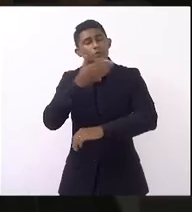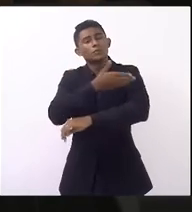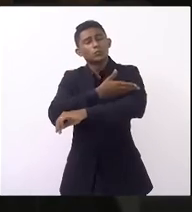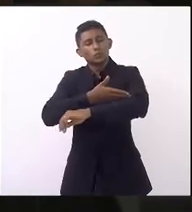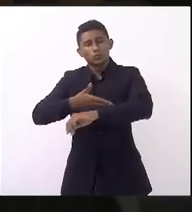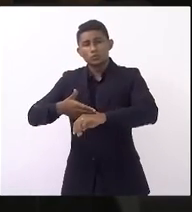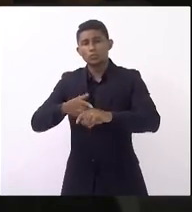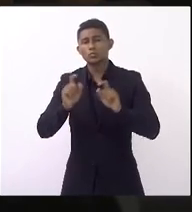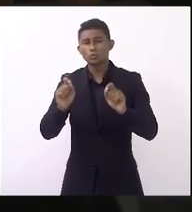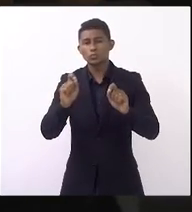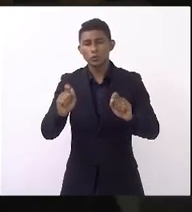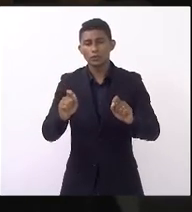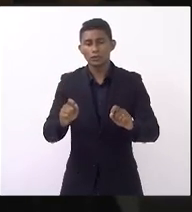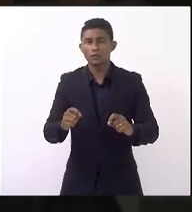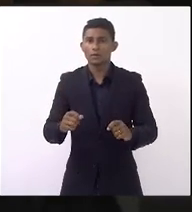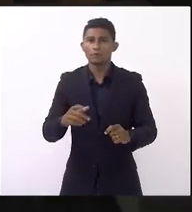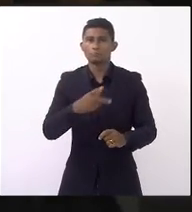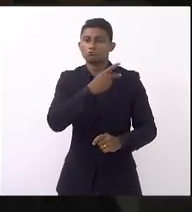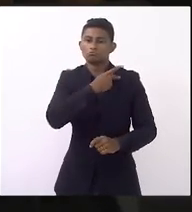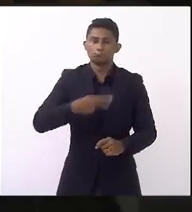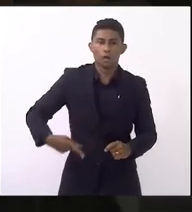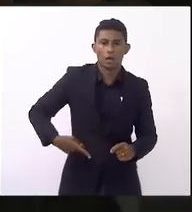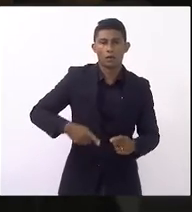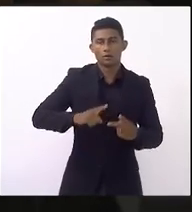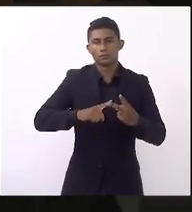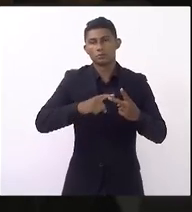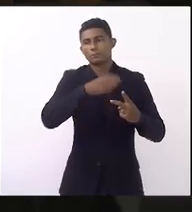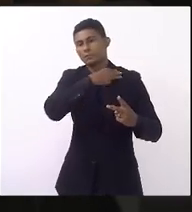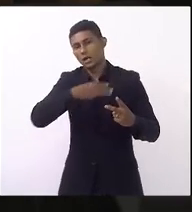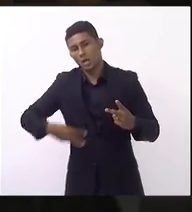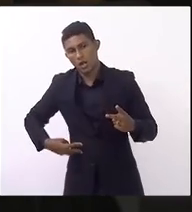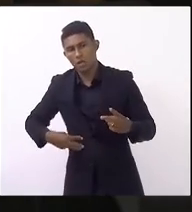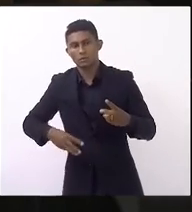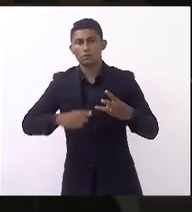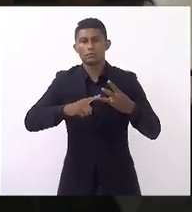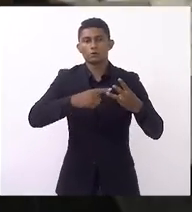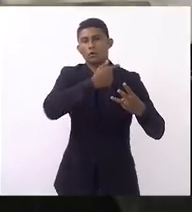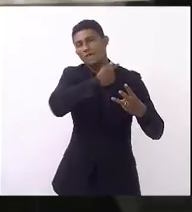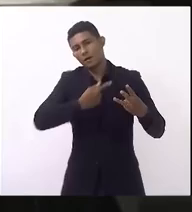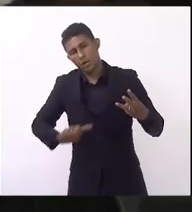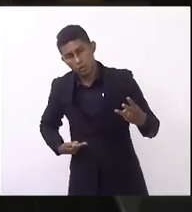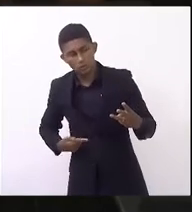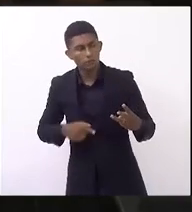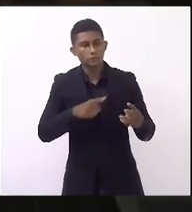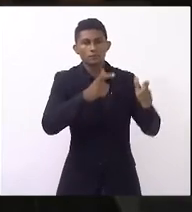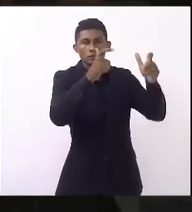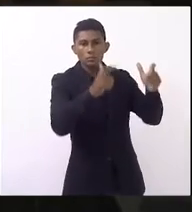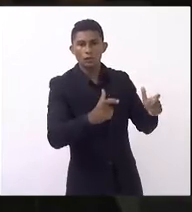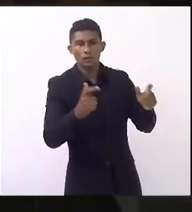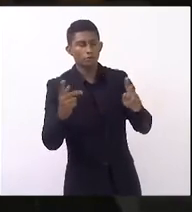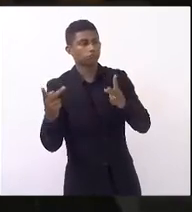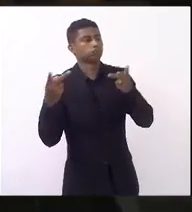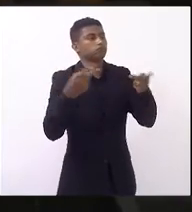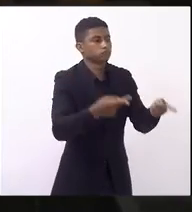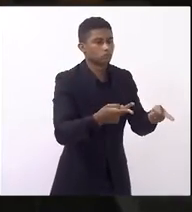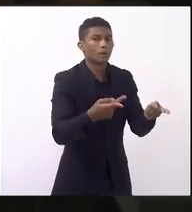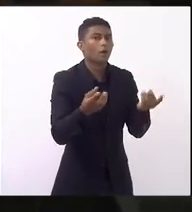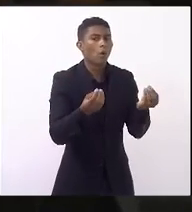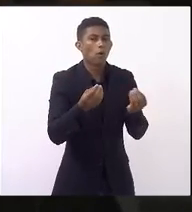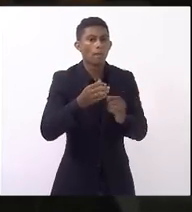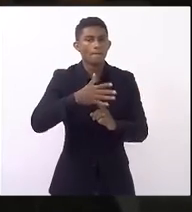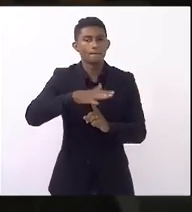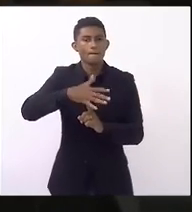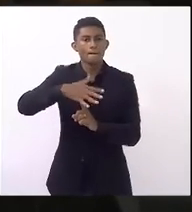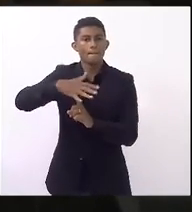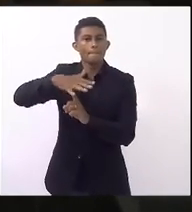ou o ministro, ou o governador, e na região, invariavelmente de helicóptero, dizer que